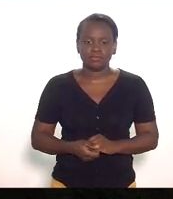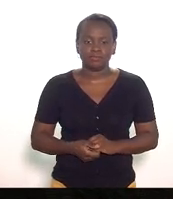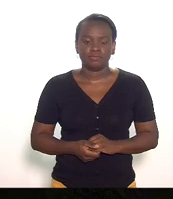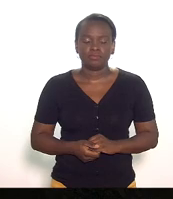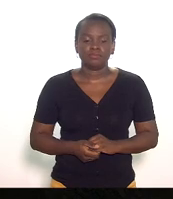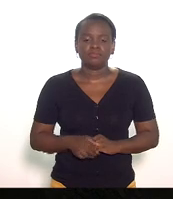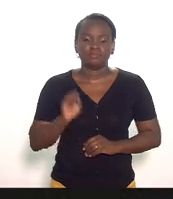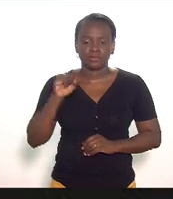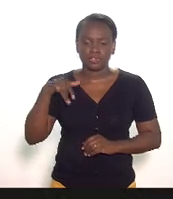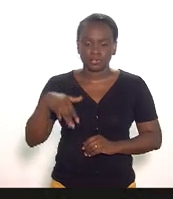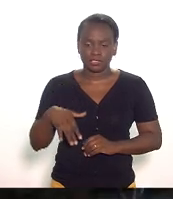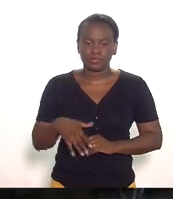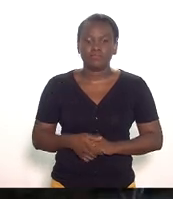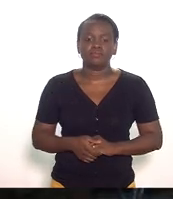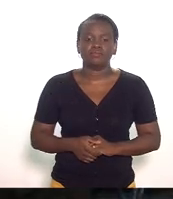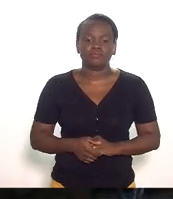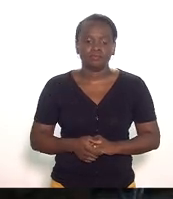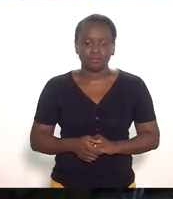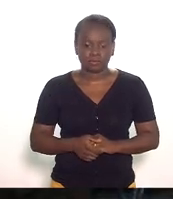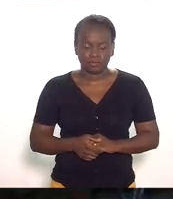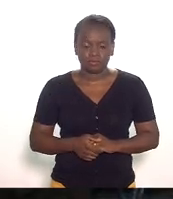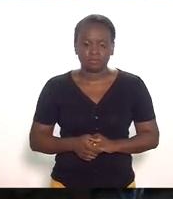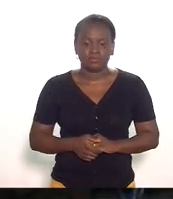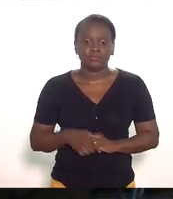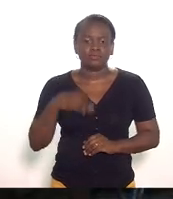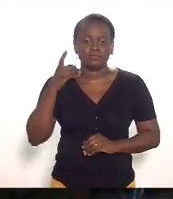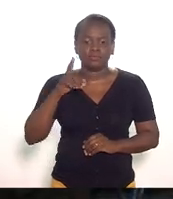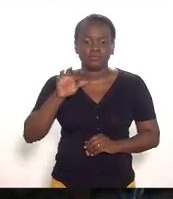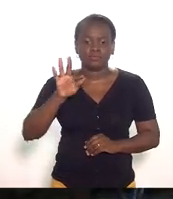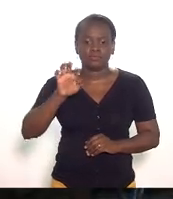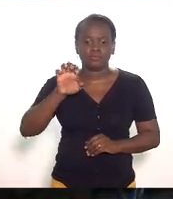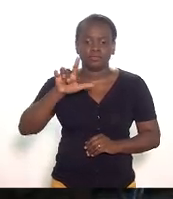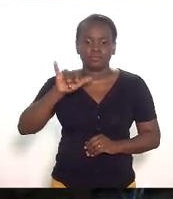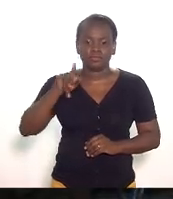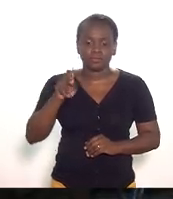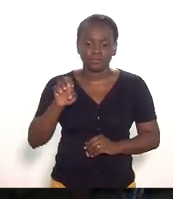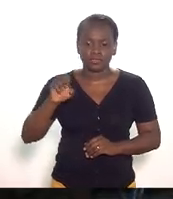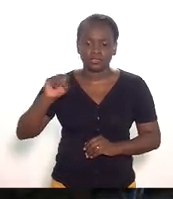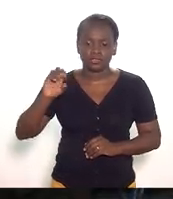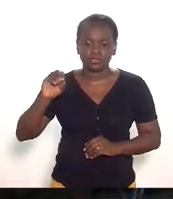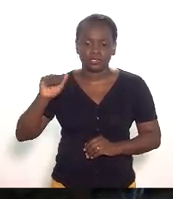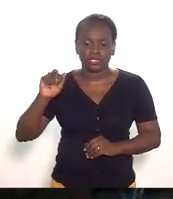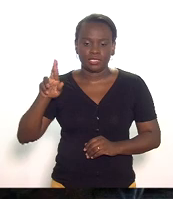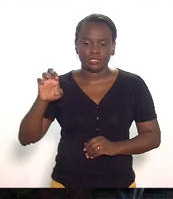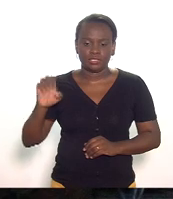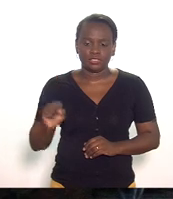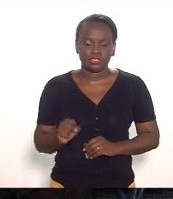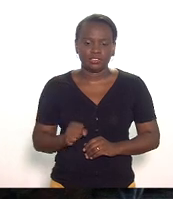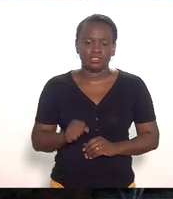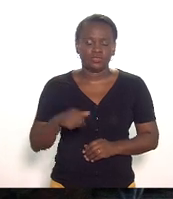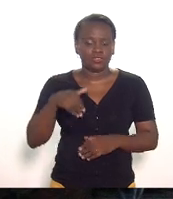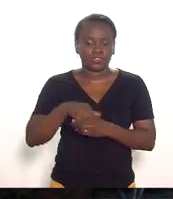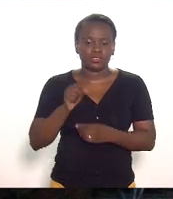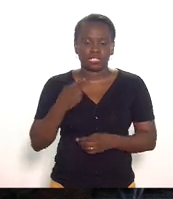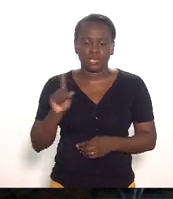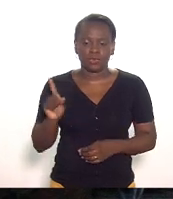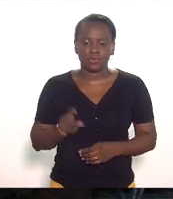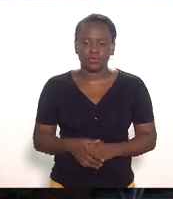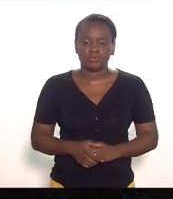Sim, presidente. Votou sim, Fábio Silva. Deputado Felipe Soares. Votou não.